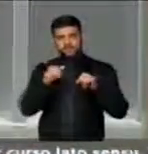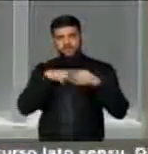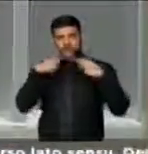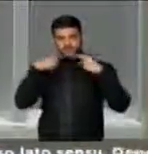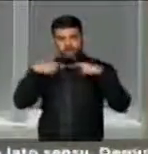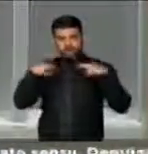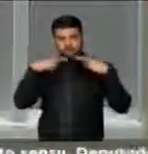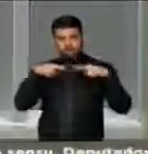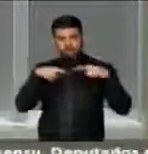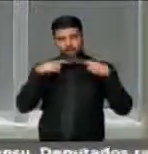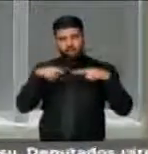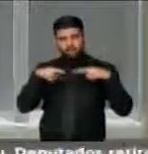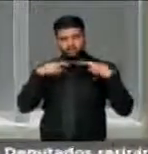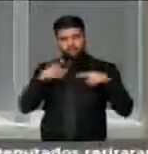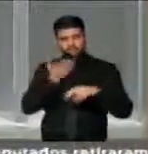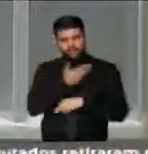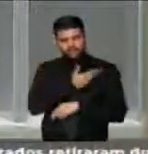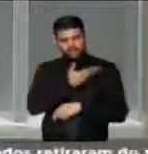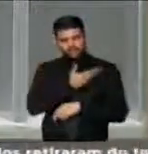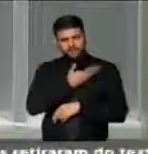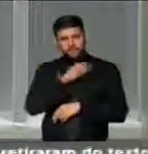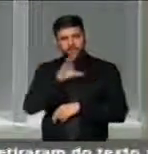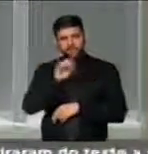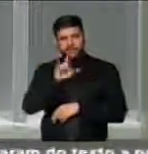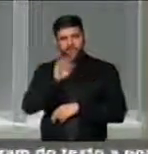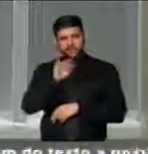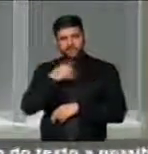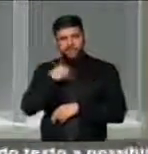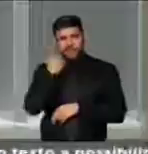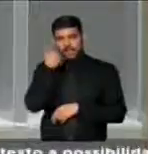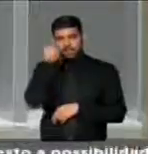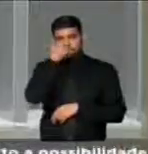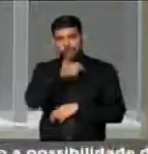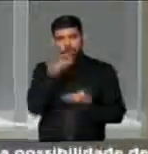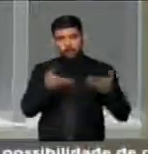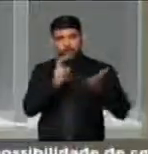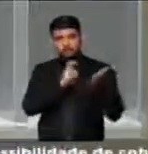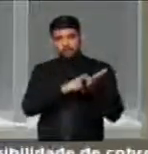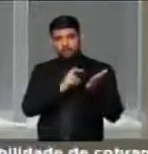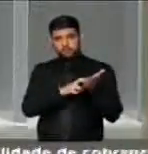reclame de um amigo lá de Colatina que me ligou agora cedo.